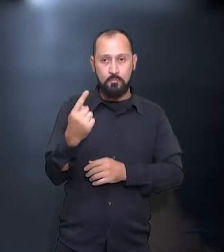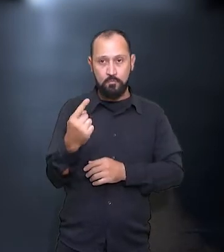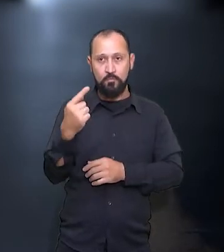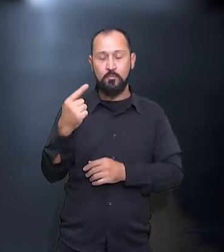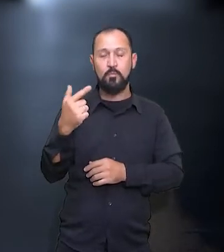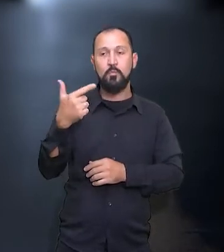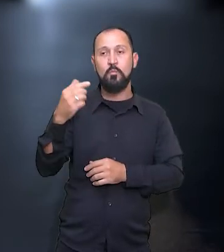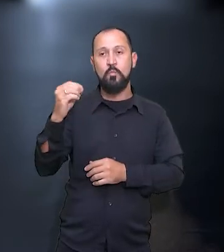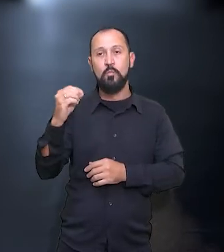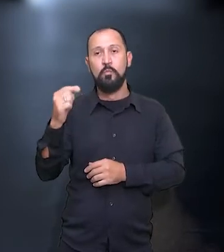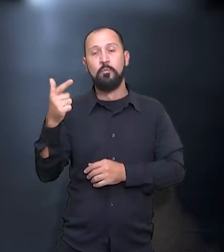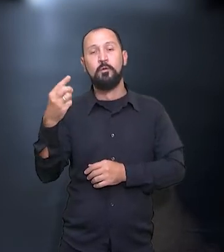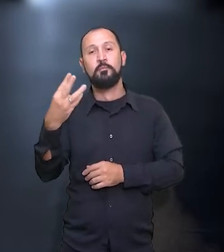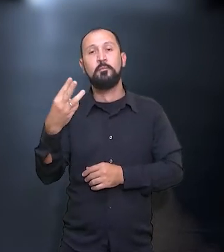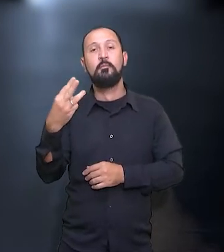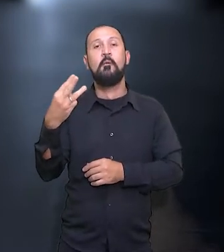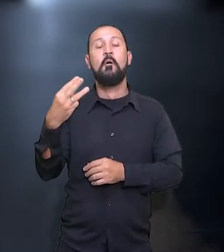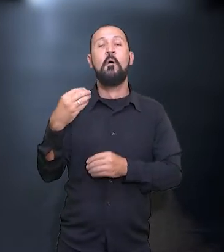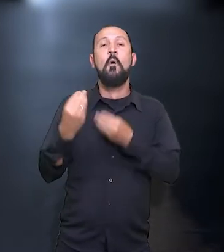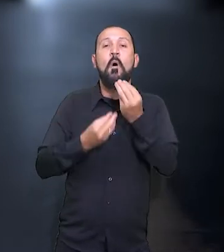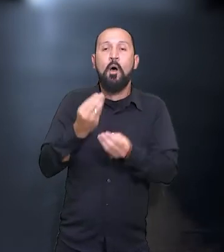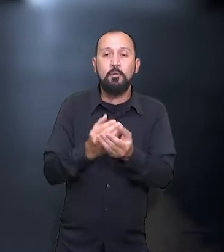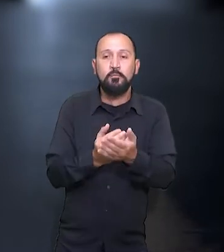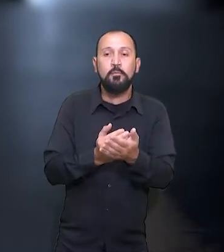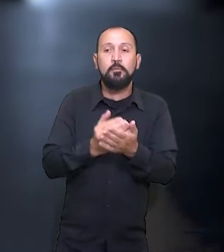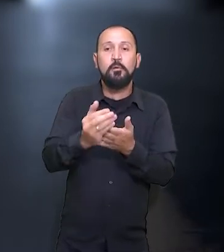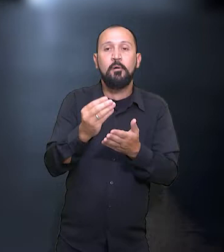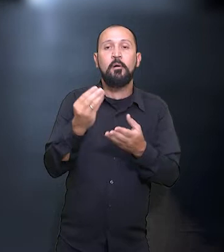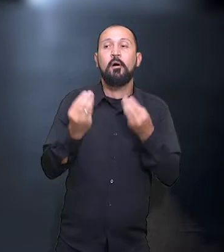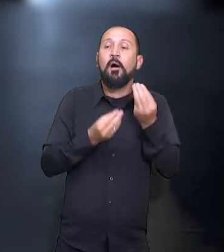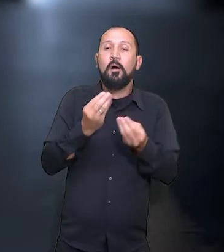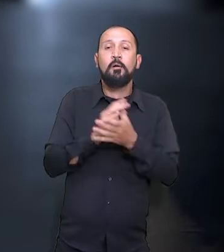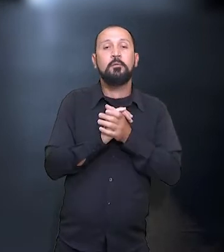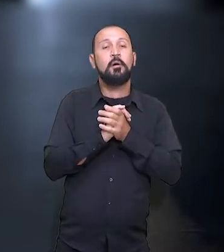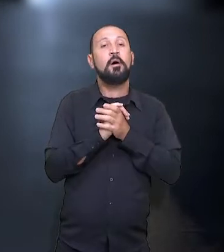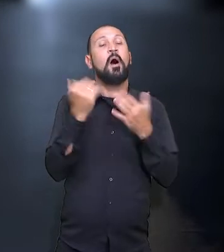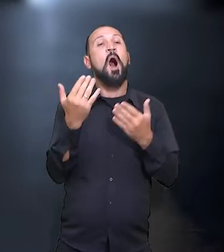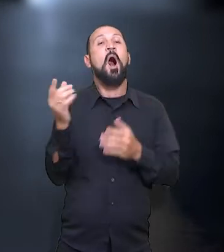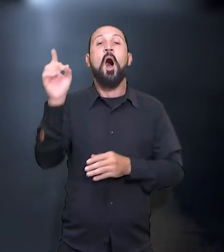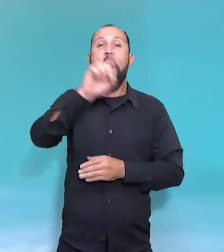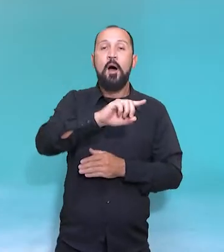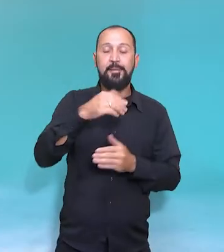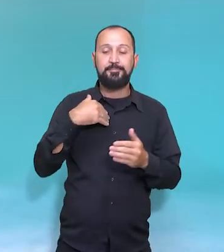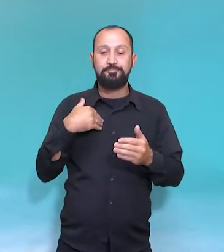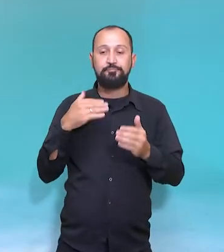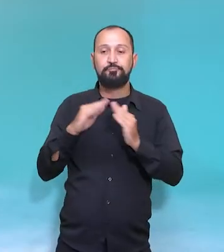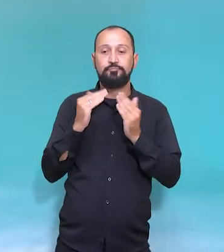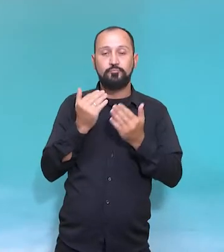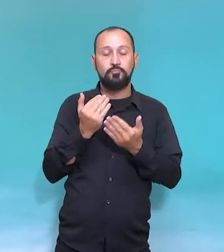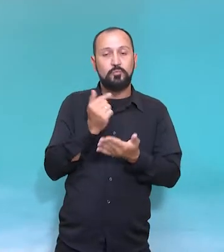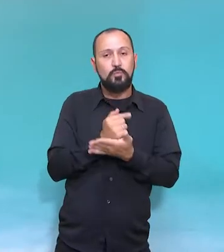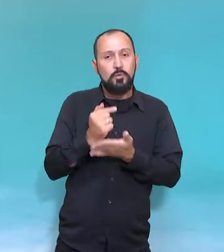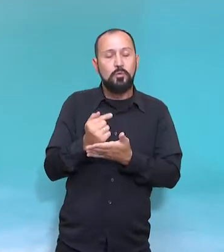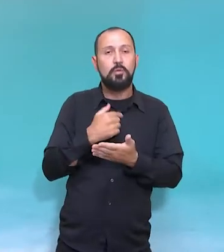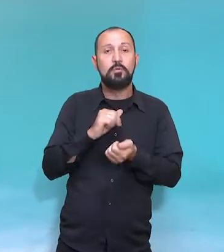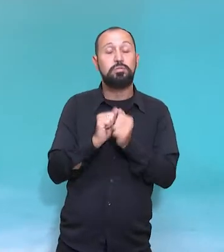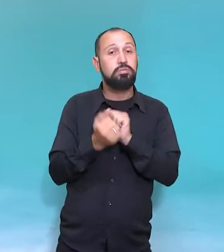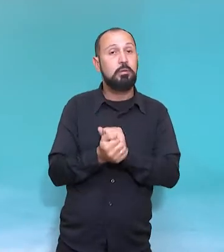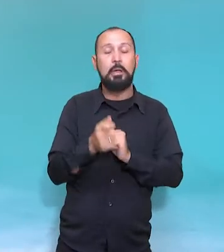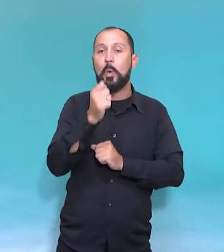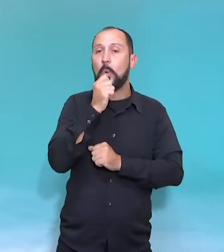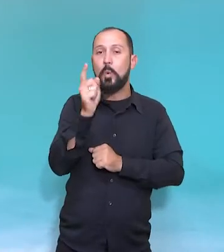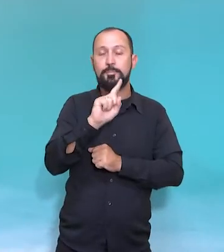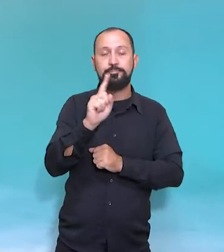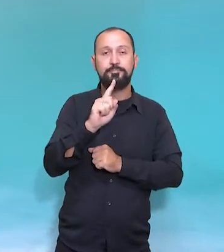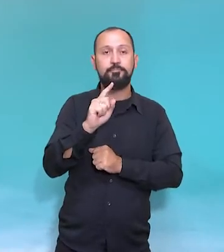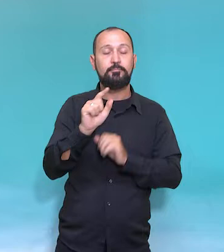de 2023. Mas como esses serviços vão ser iniciados e qual é o prazo para o cartório se adequar a isso,